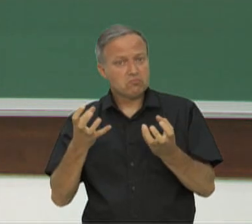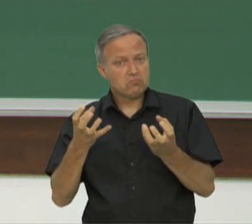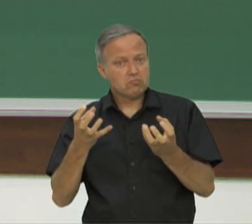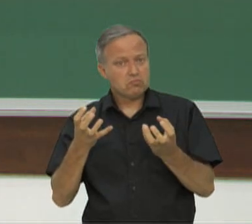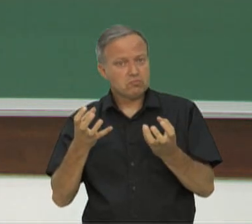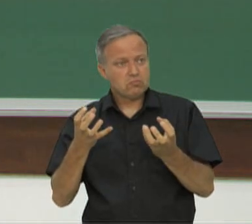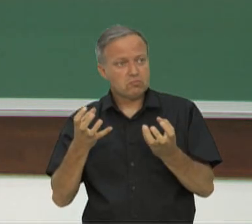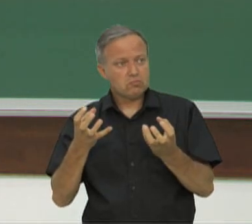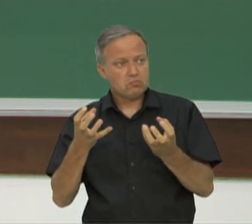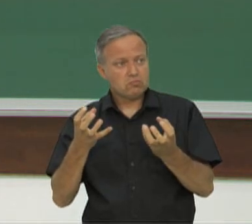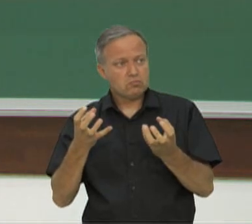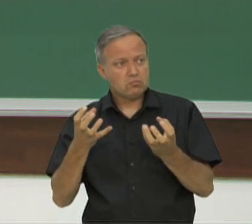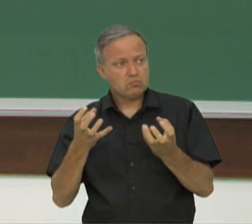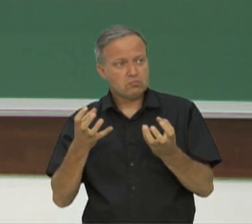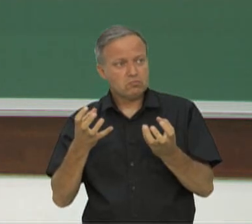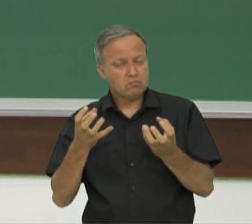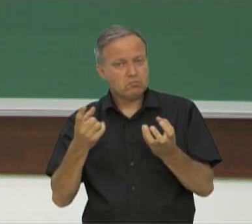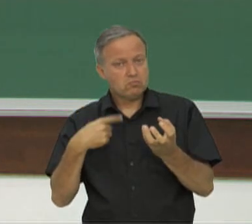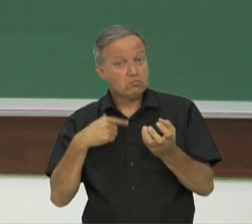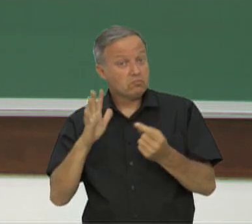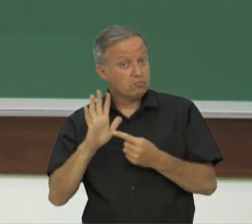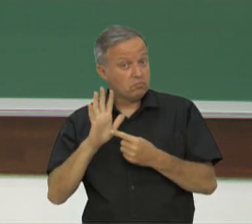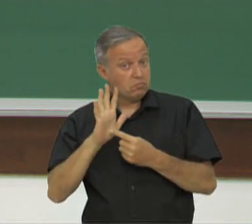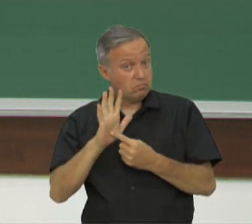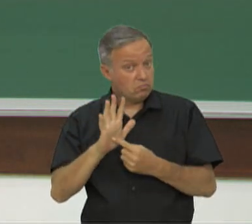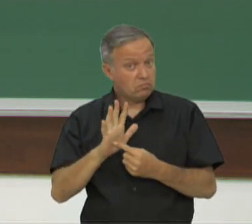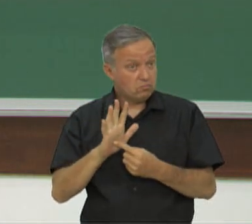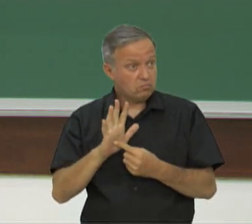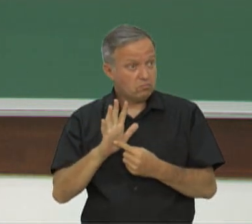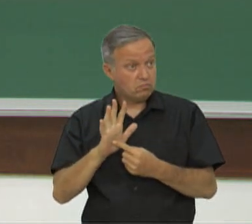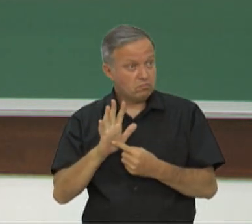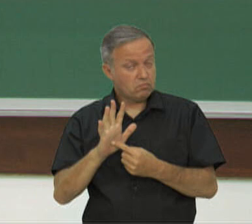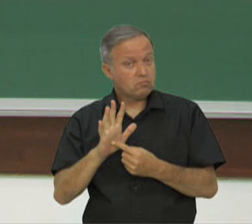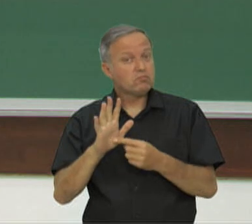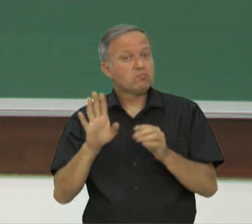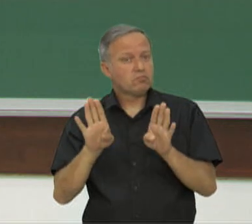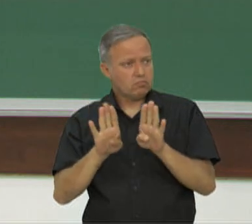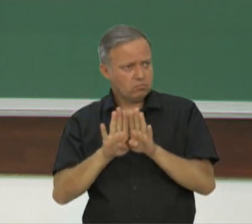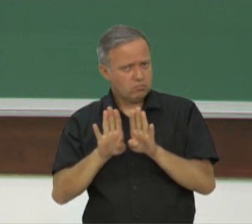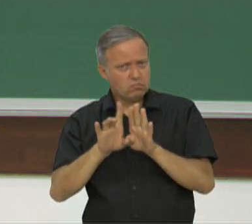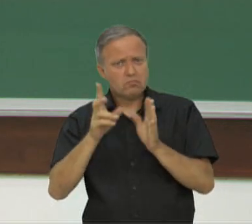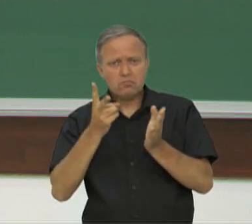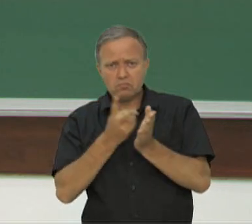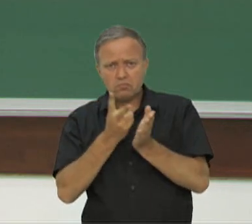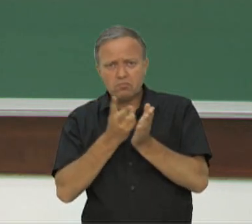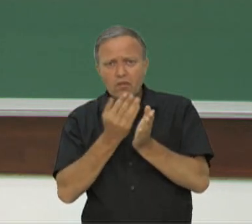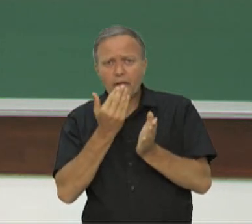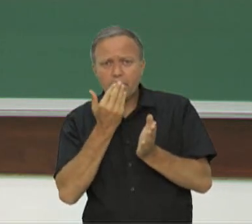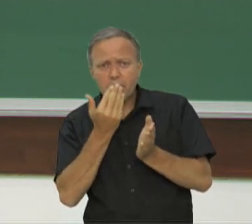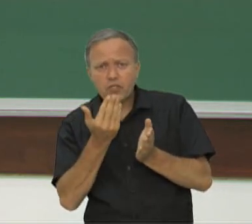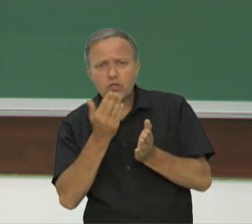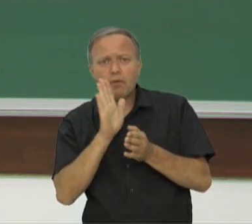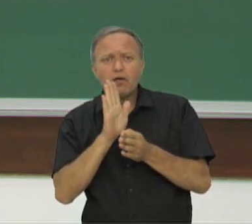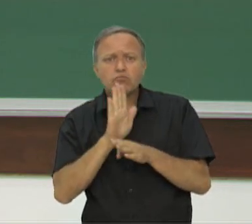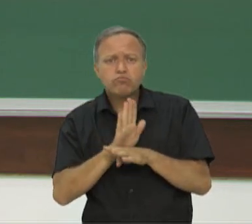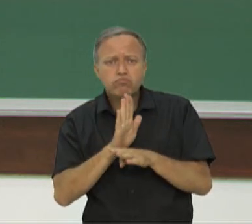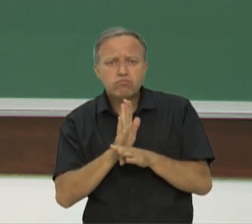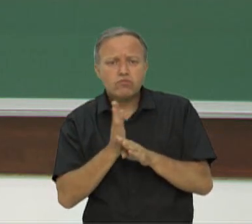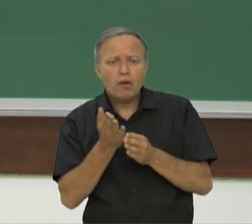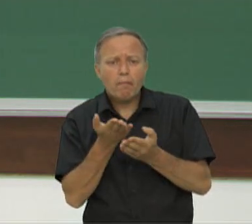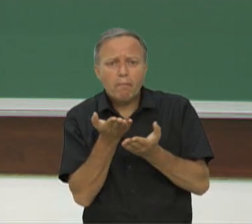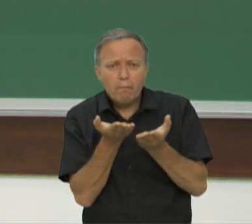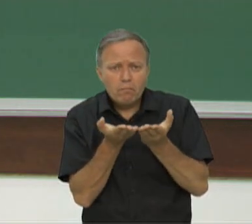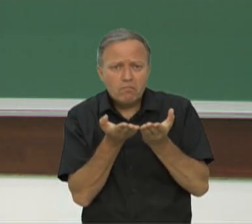Tem muitos intuitos com isso. Além de mostrar a sua arte, né? Ele sempre vai lá pedir uma ajuda, né? Para ele poder